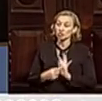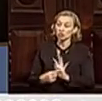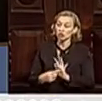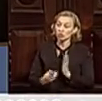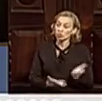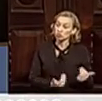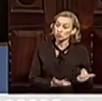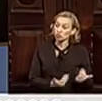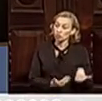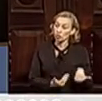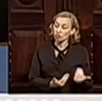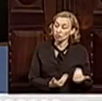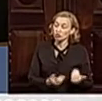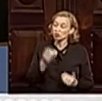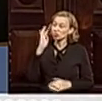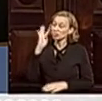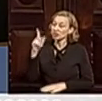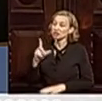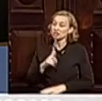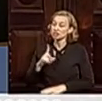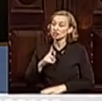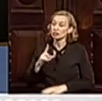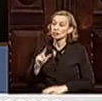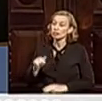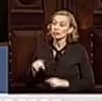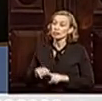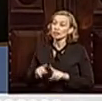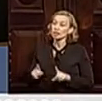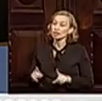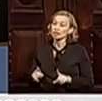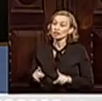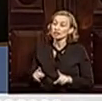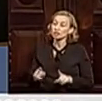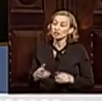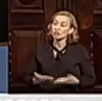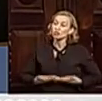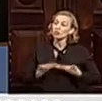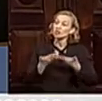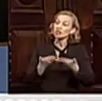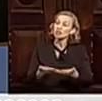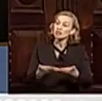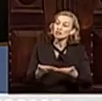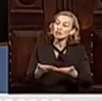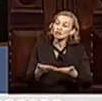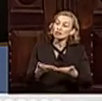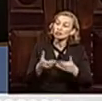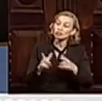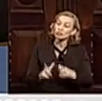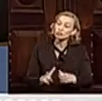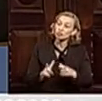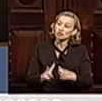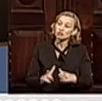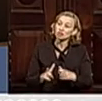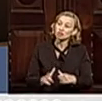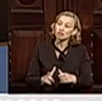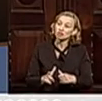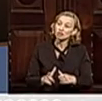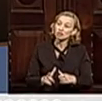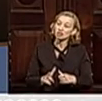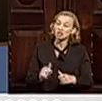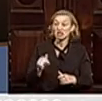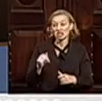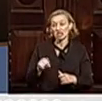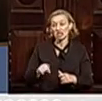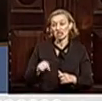em refundação do Estado do Rio de Janeiro, mas, acima de tudo, oferecer a eles um ambiente que não seja esse que